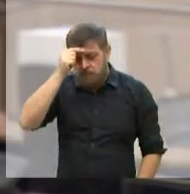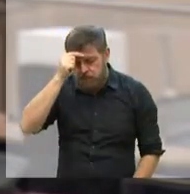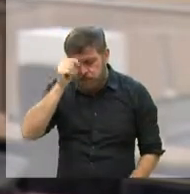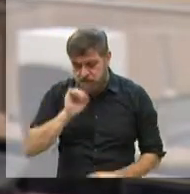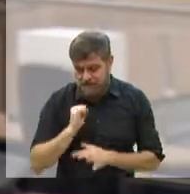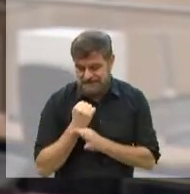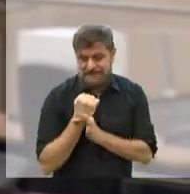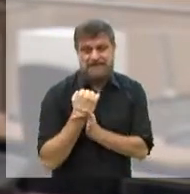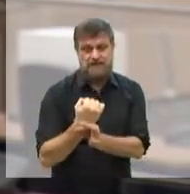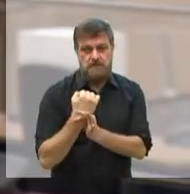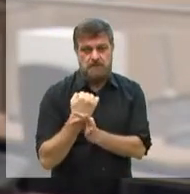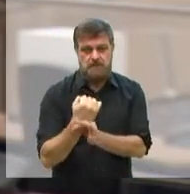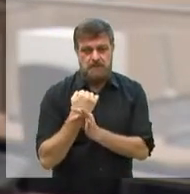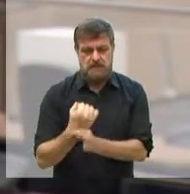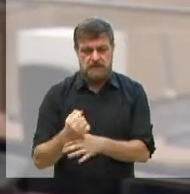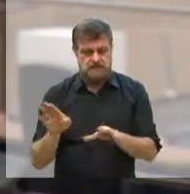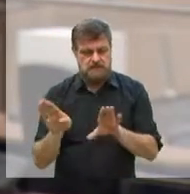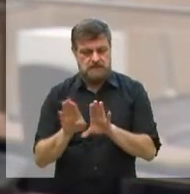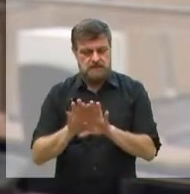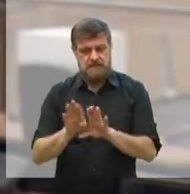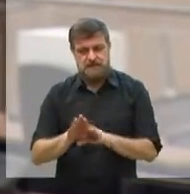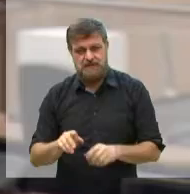traz estabilidade, traz